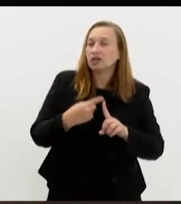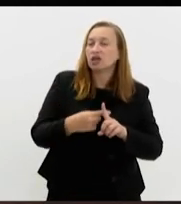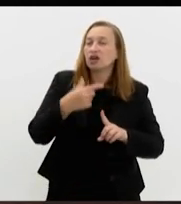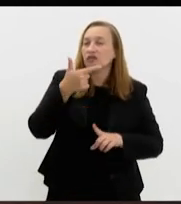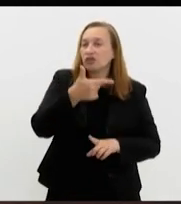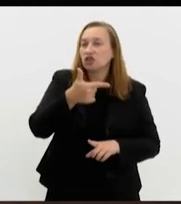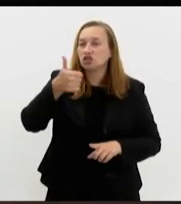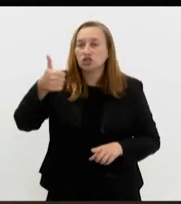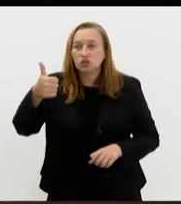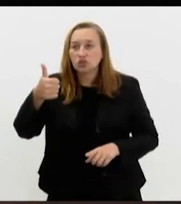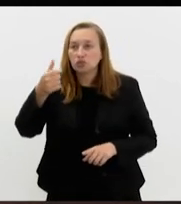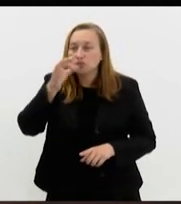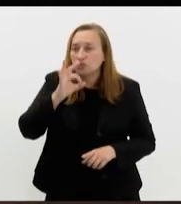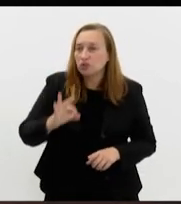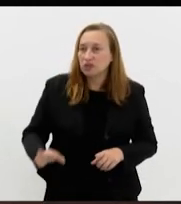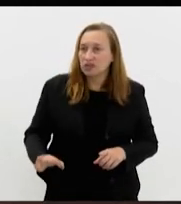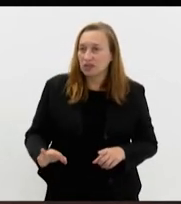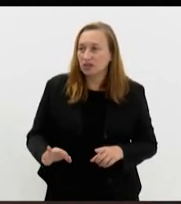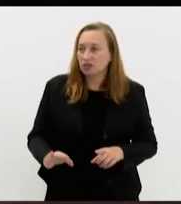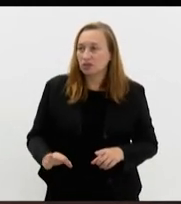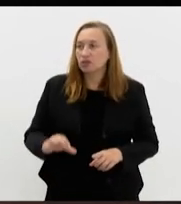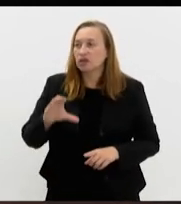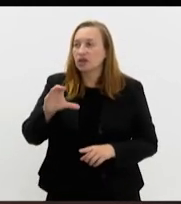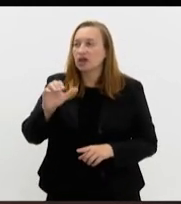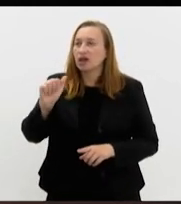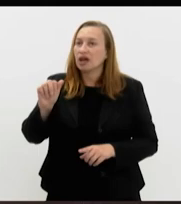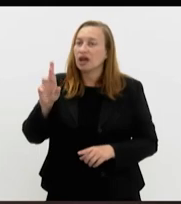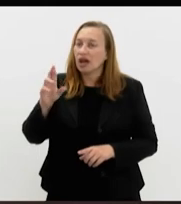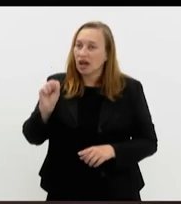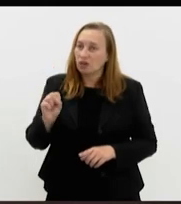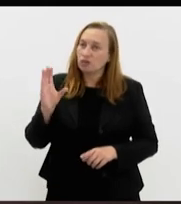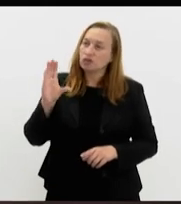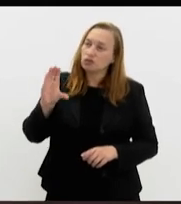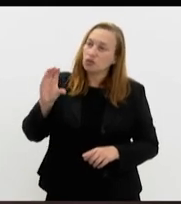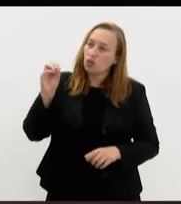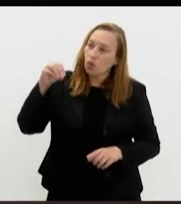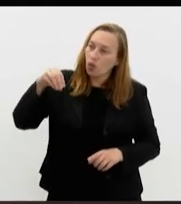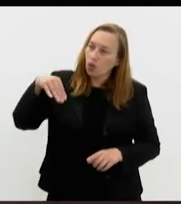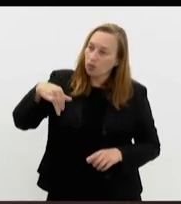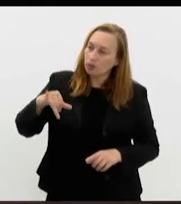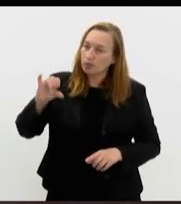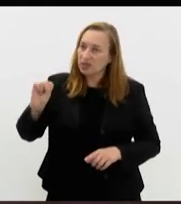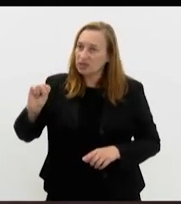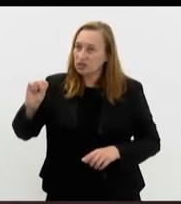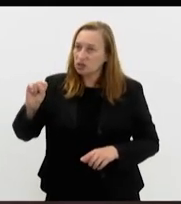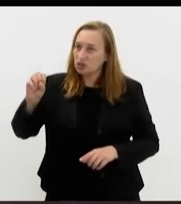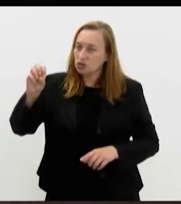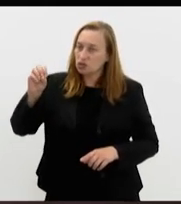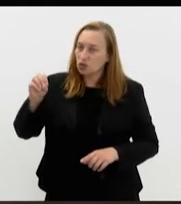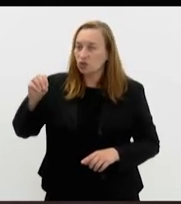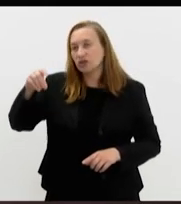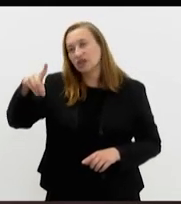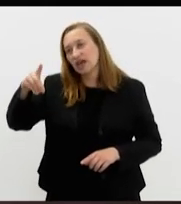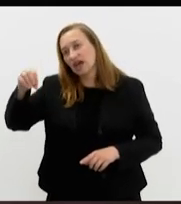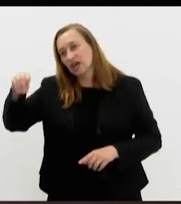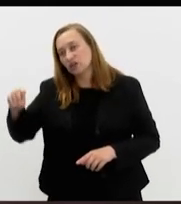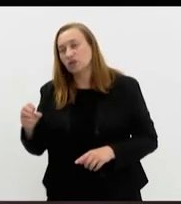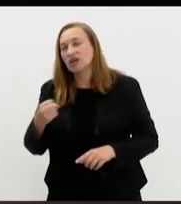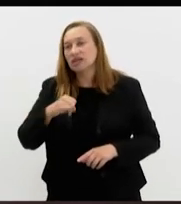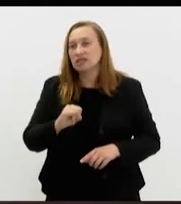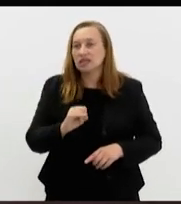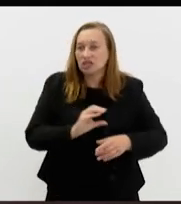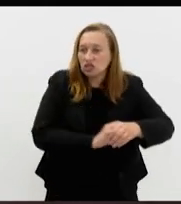21% dos cargos comissionados. Então, se nós liberarmos esse fundo para outros